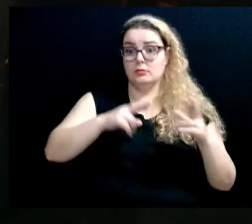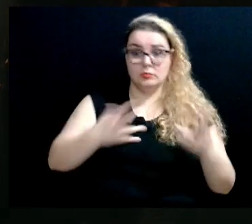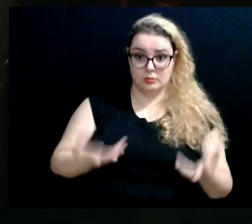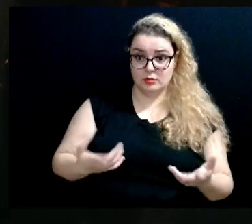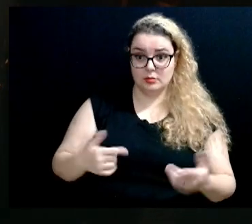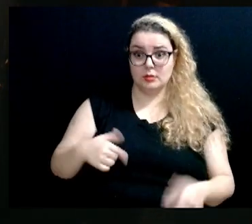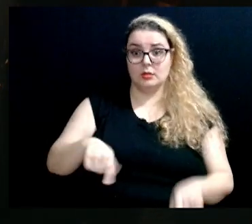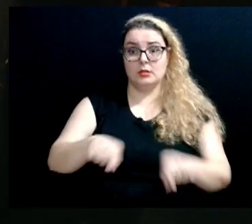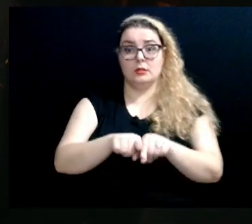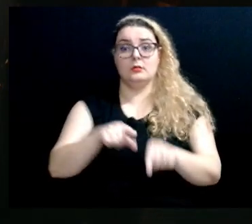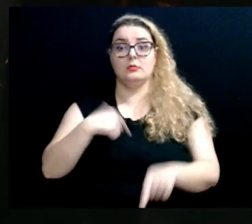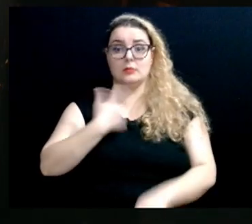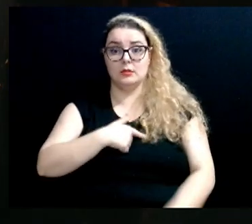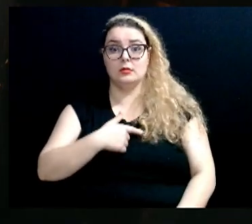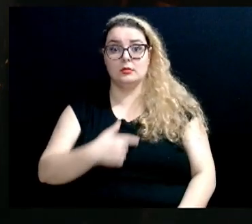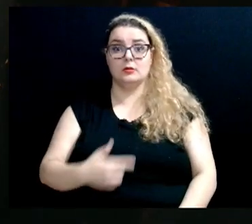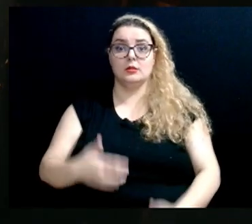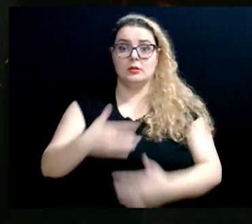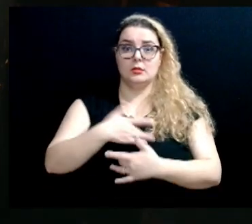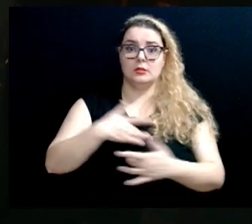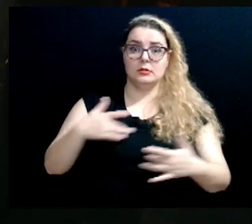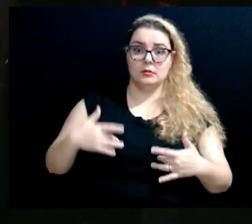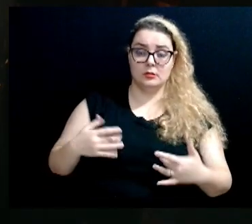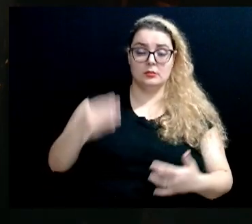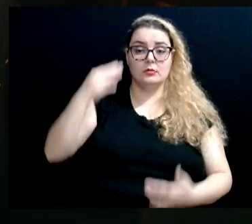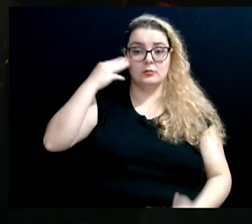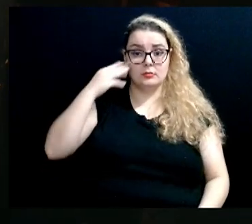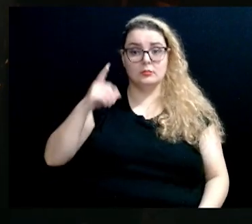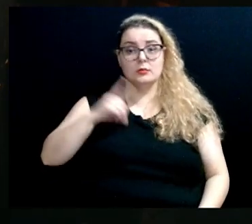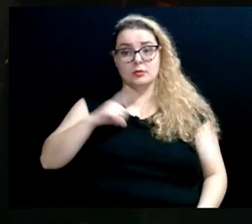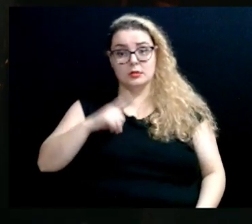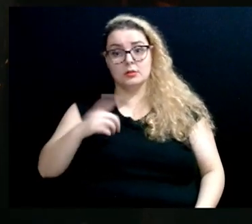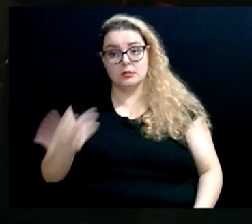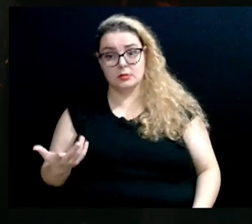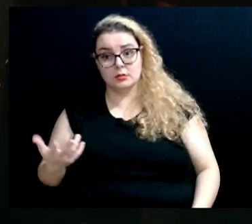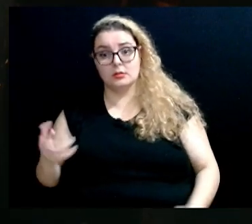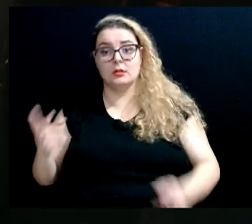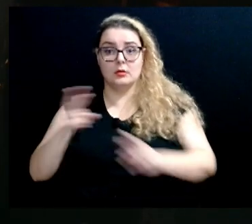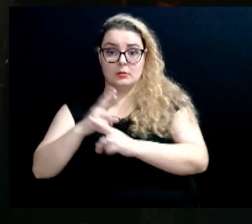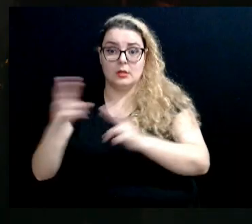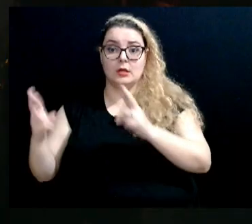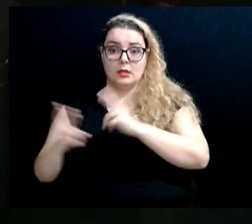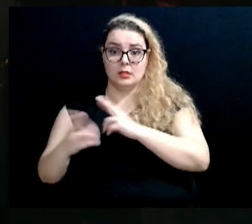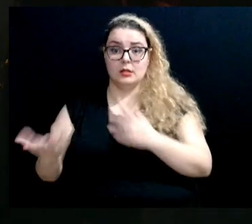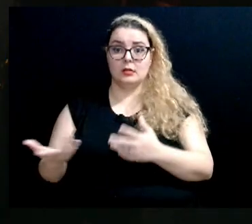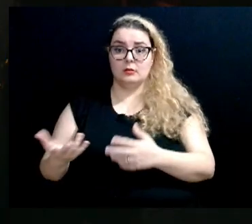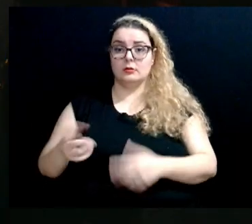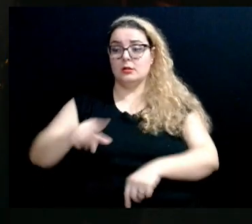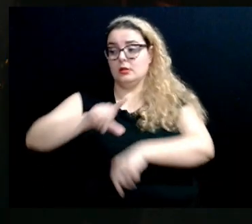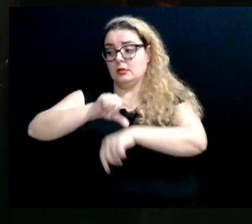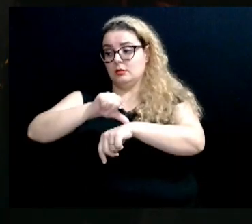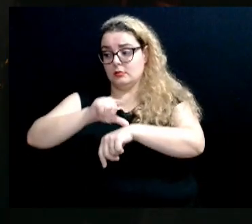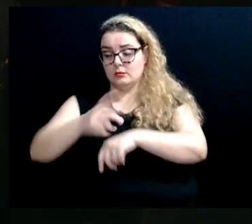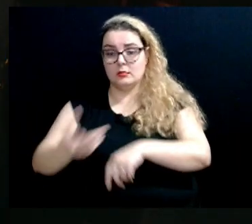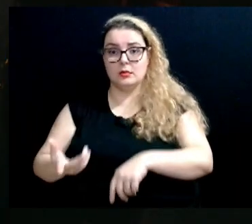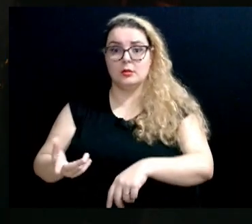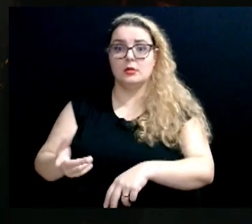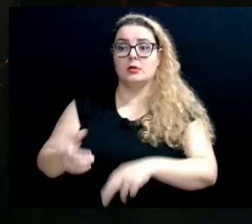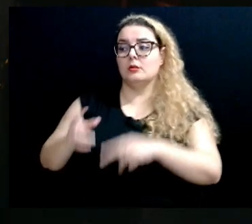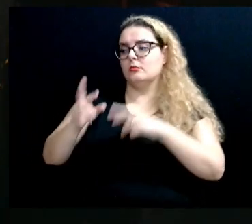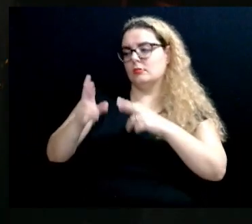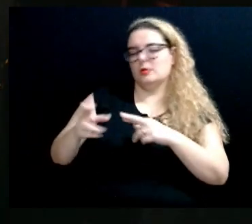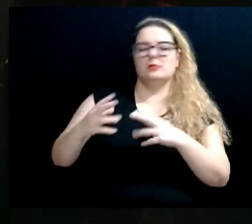mental, Tabita, porque tem relação entre o hábito de a gente adiar o sono com ansiedade,